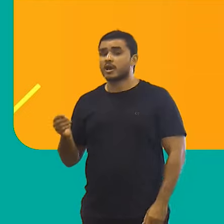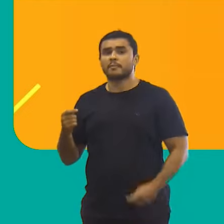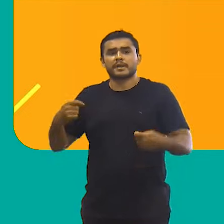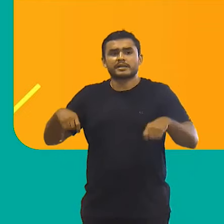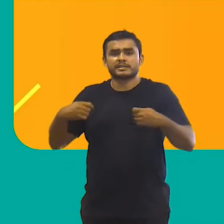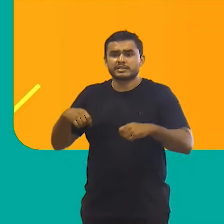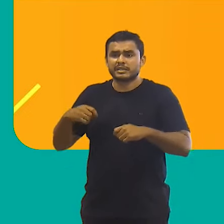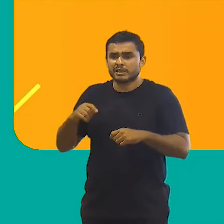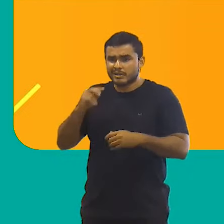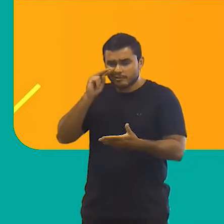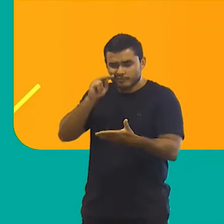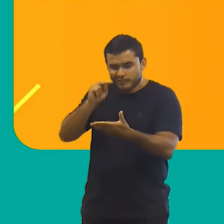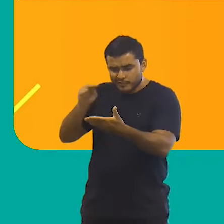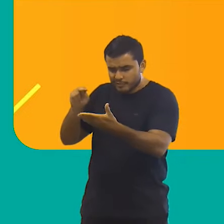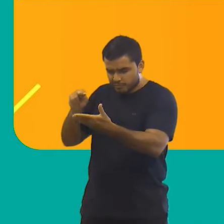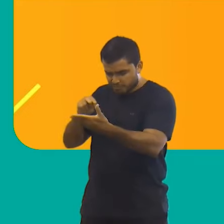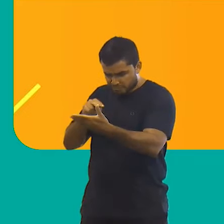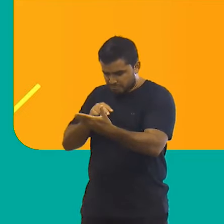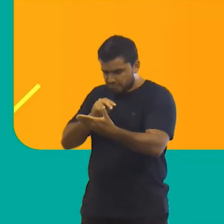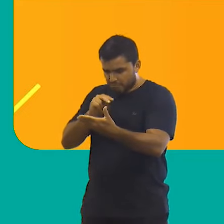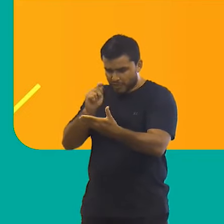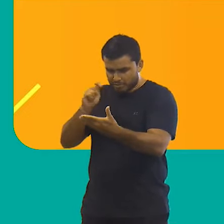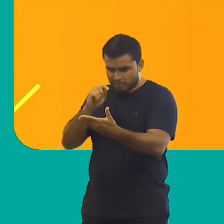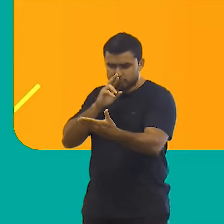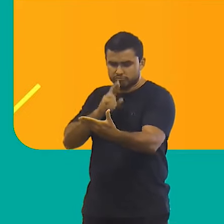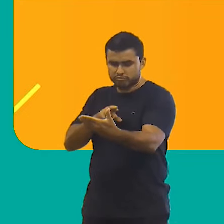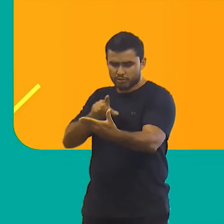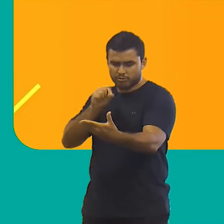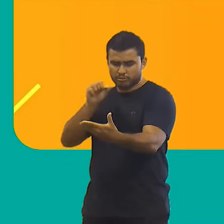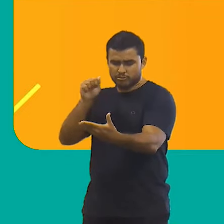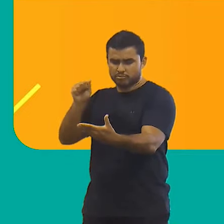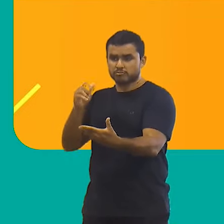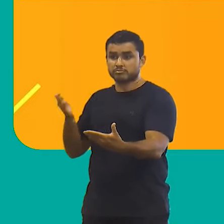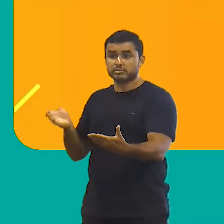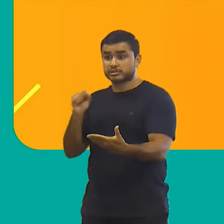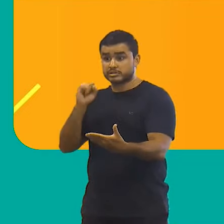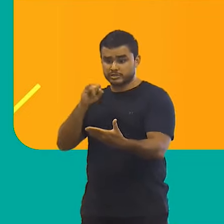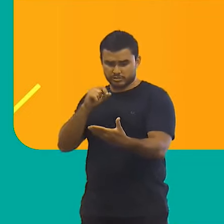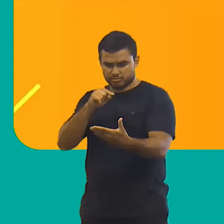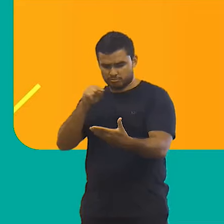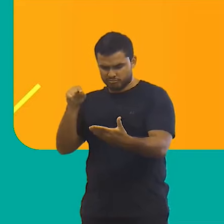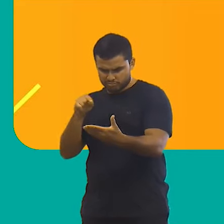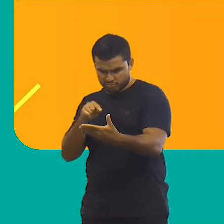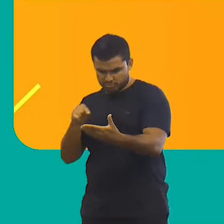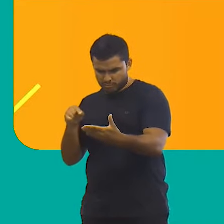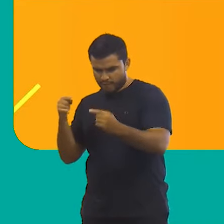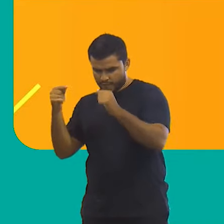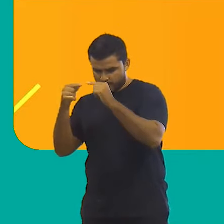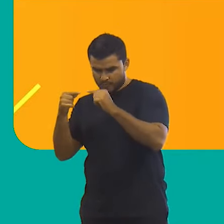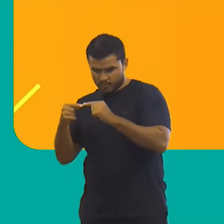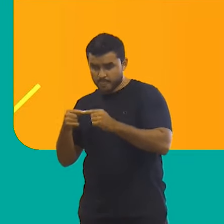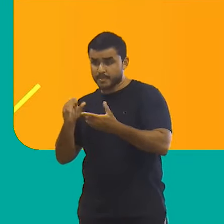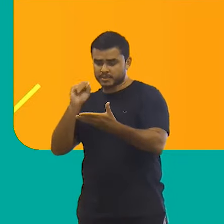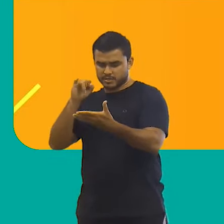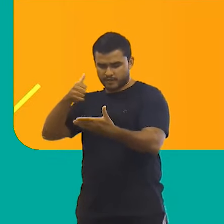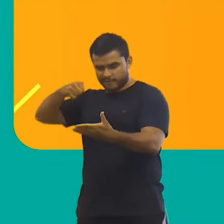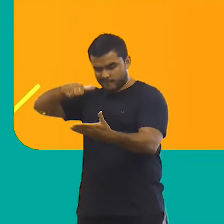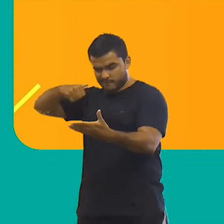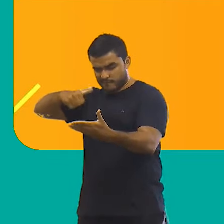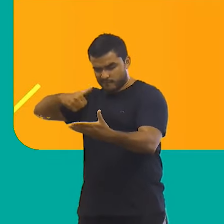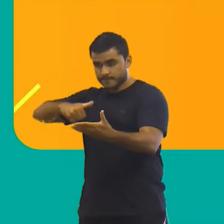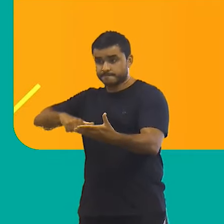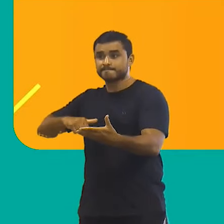só reconhecer, vai ser uma questão fácil. Se for relacionar, vai ser uma questão média. Se for analisar, nossa,